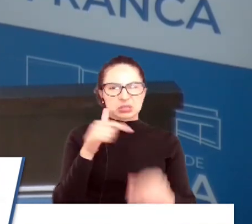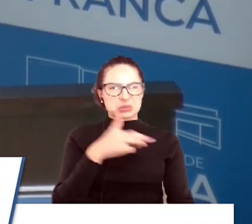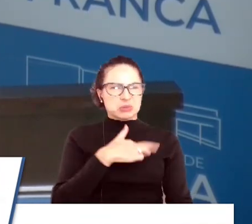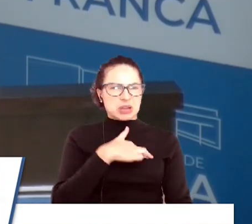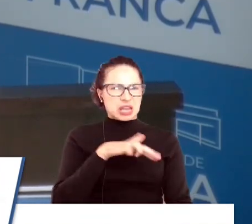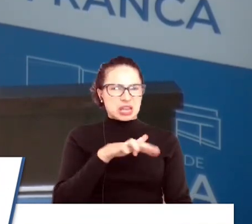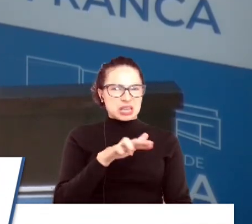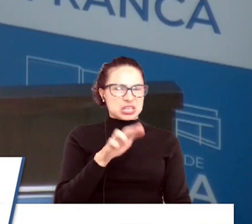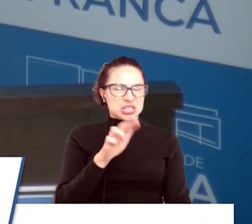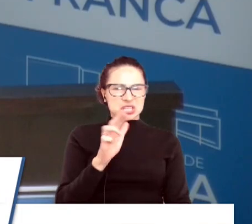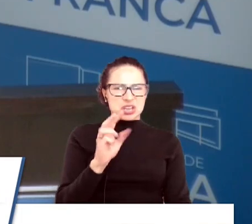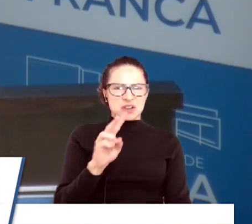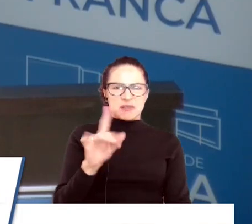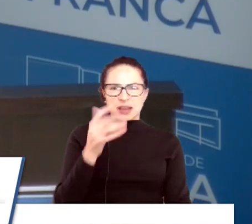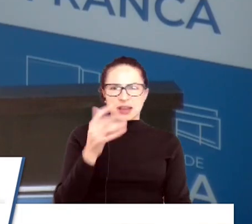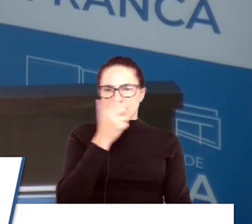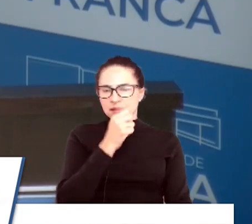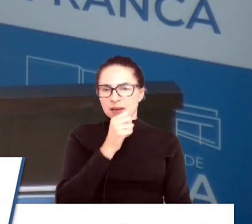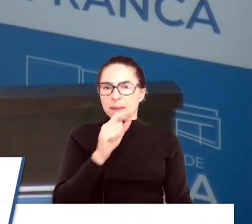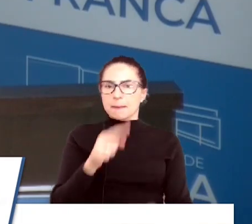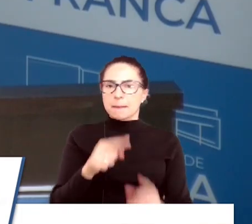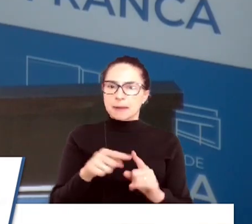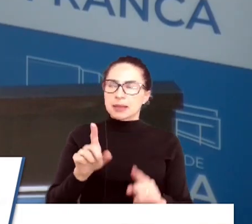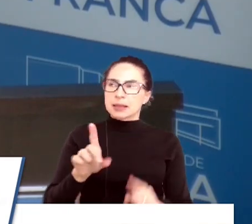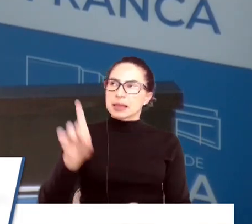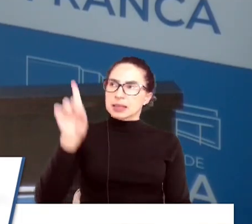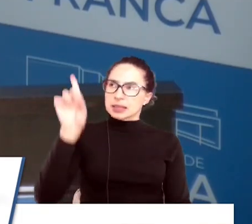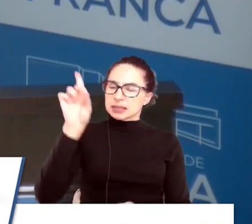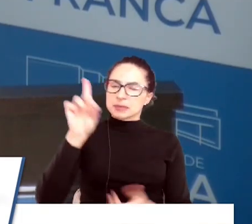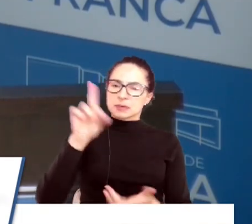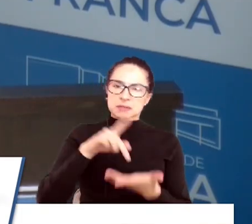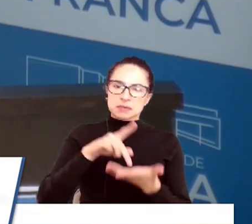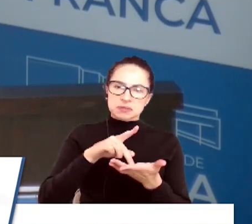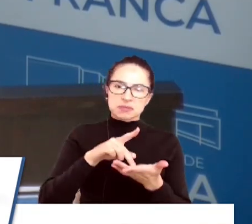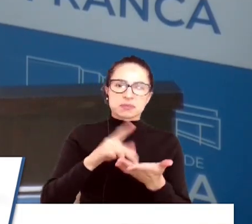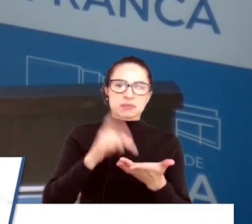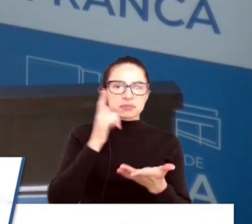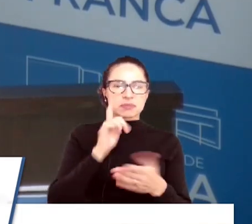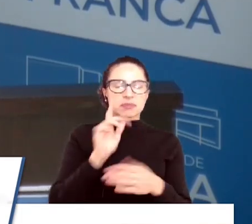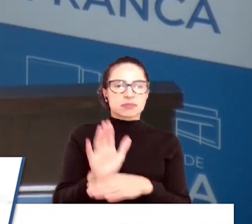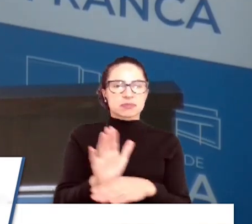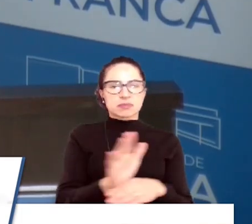salva, mas é um Deus puro, verdadeiro, que está presente aqui.